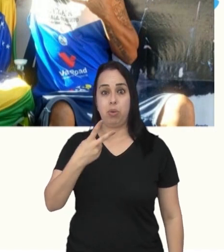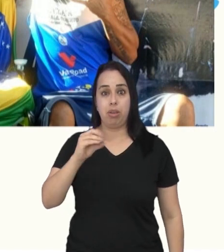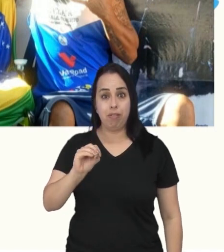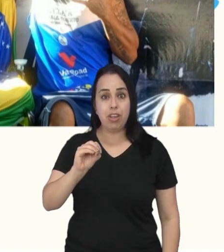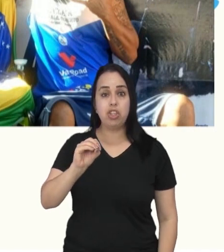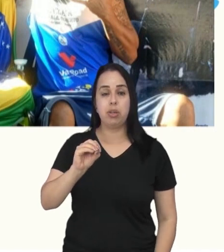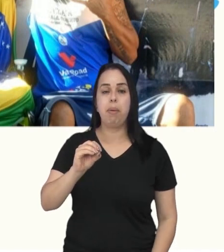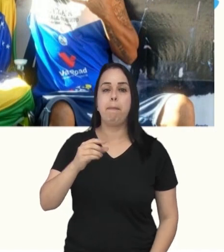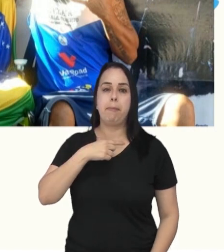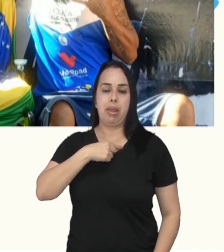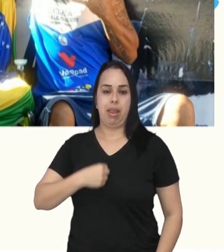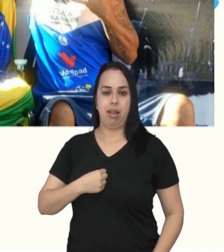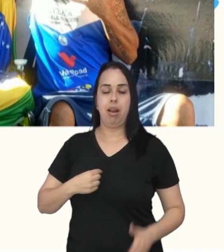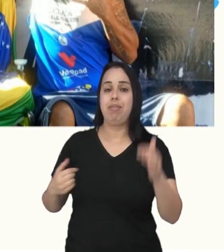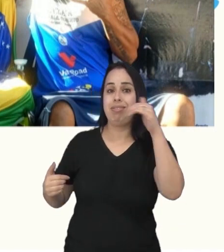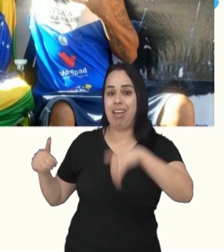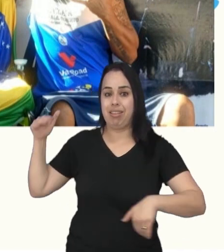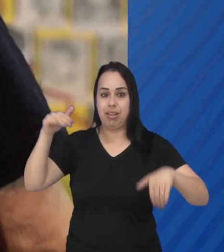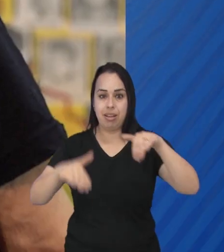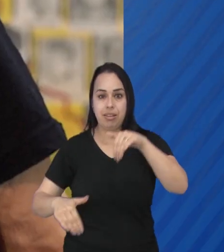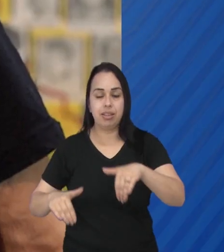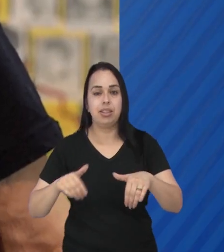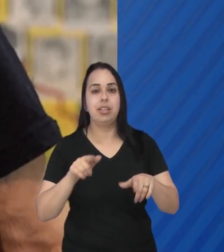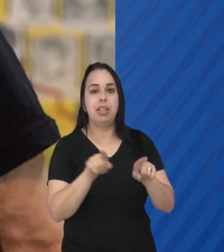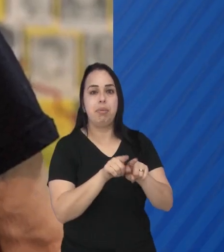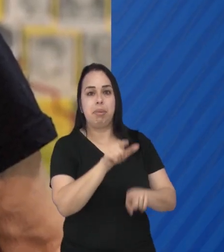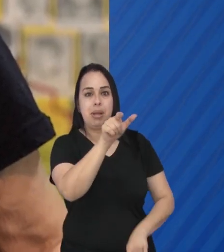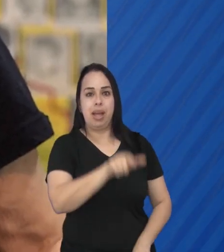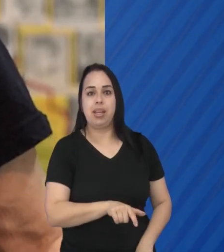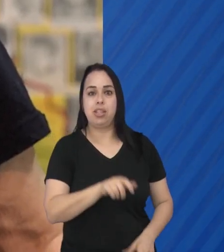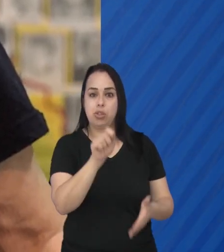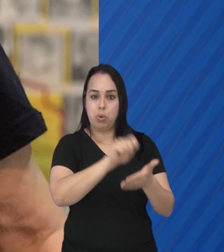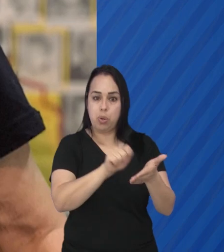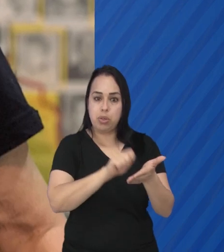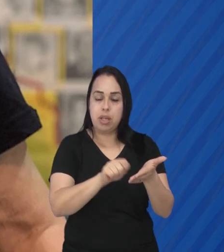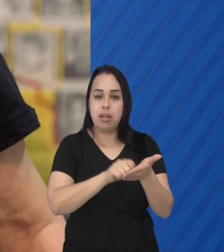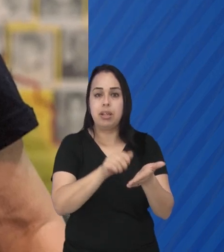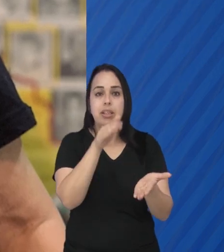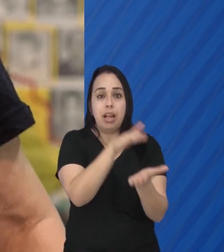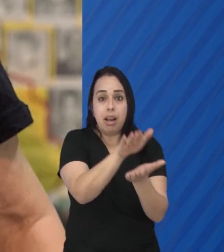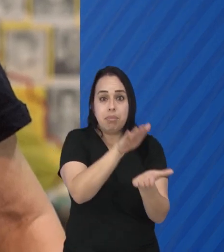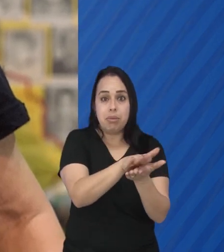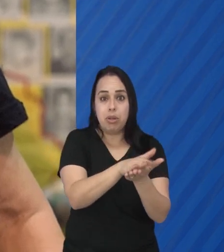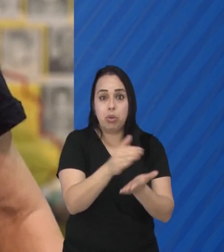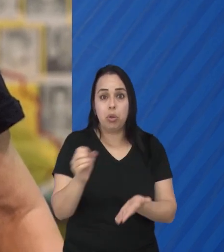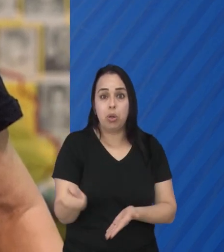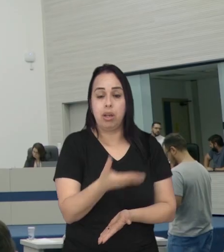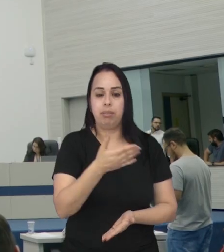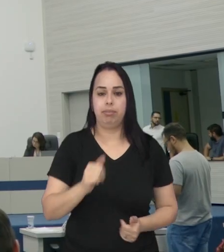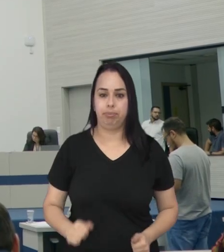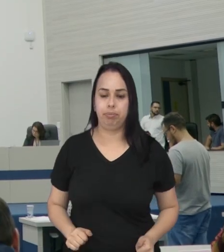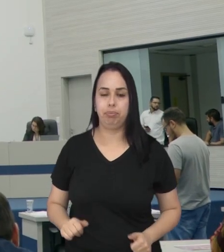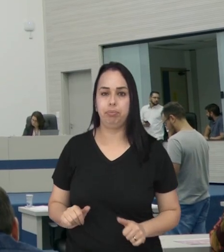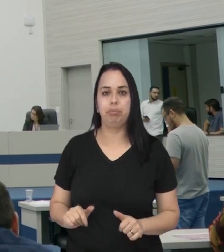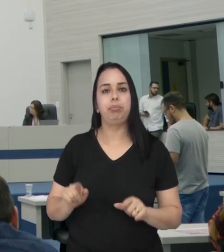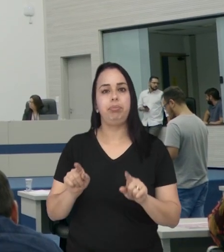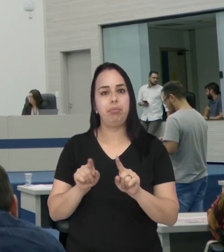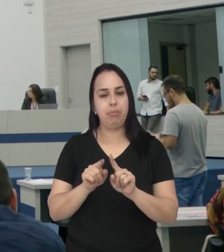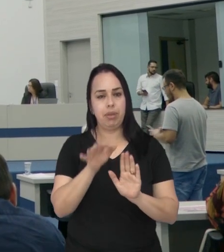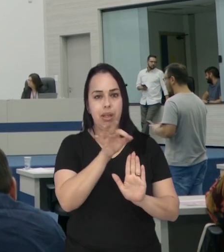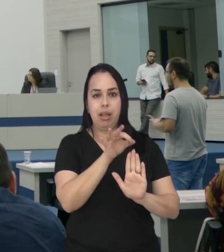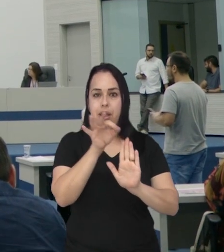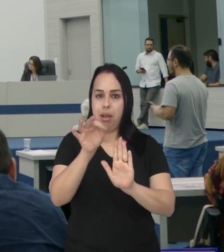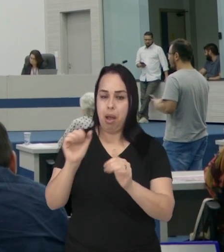nas modalidades natação e surf adaptado, e a escritora Amelinha Teles, pela publicação de um novo livro. Os documentos